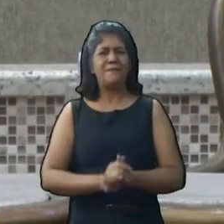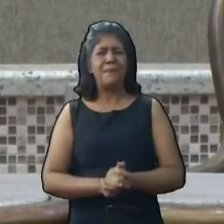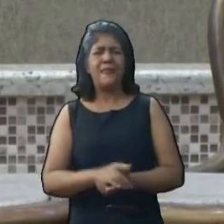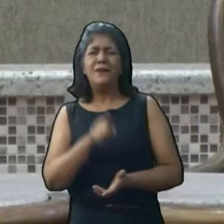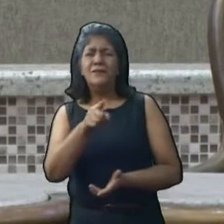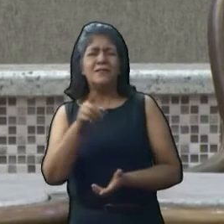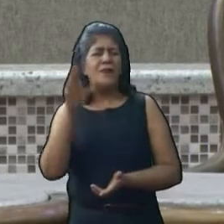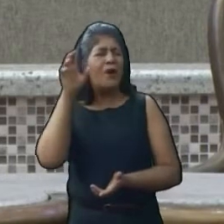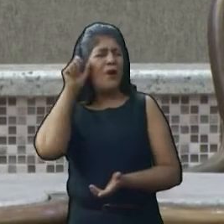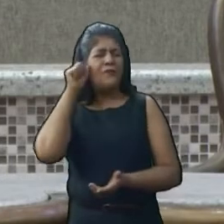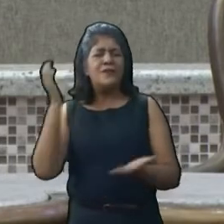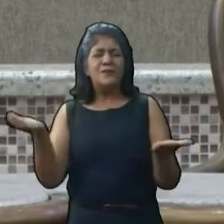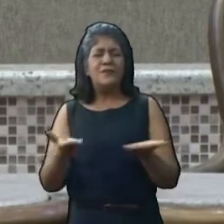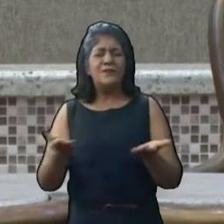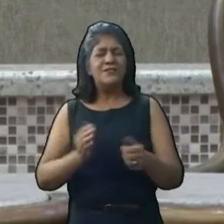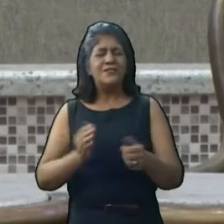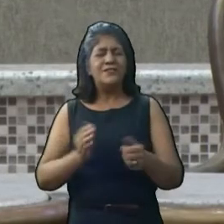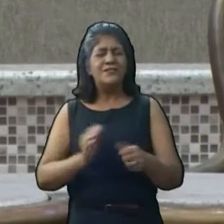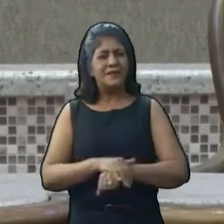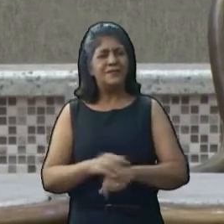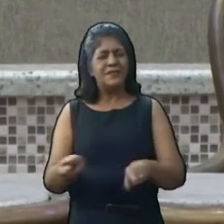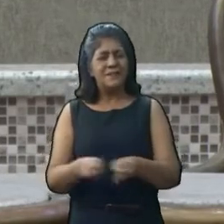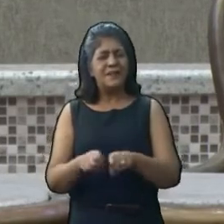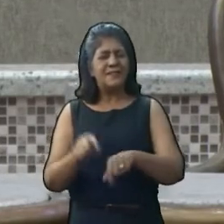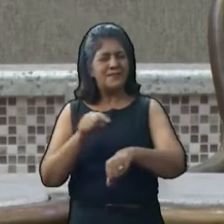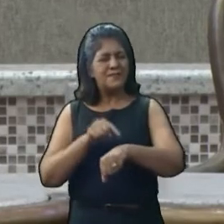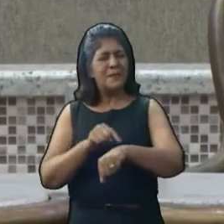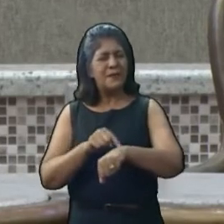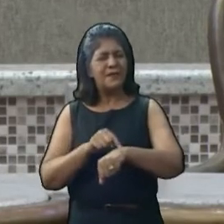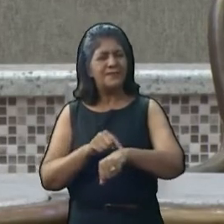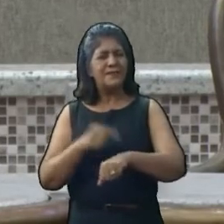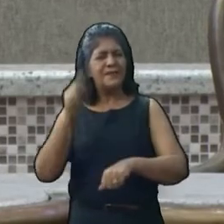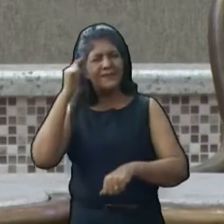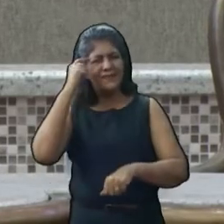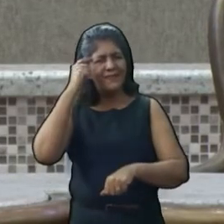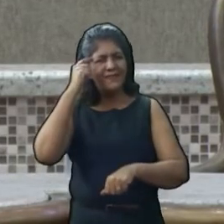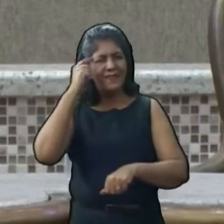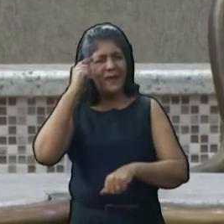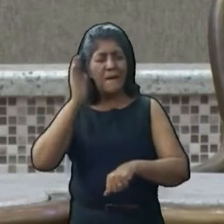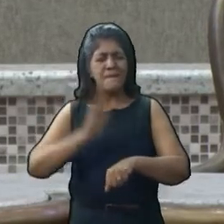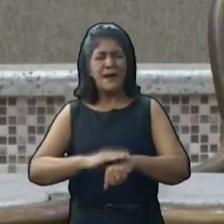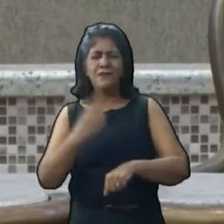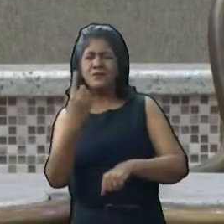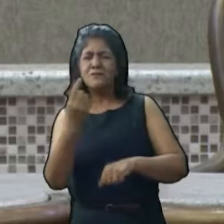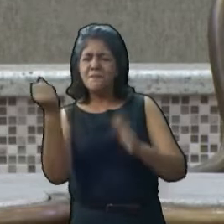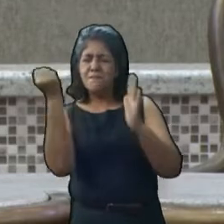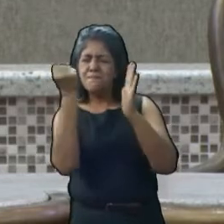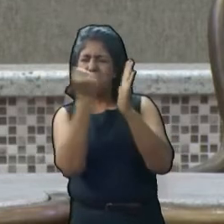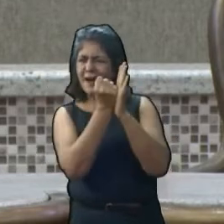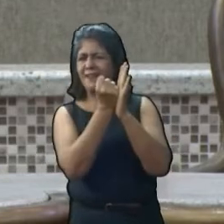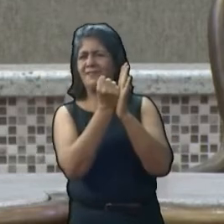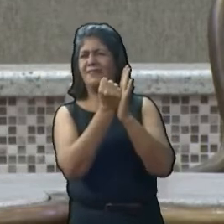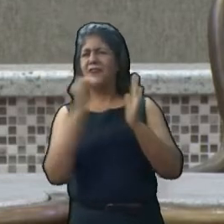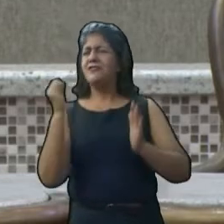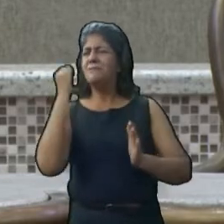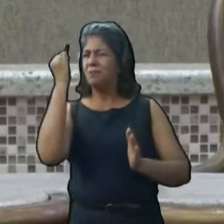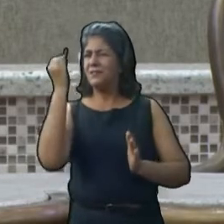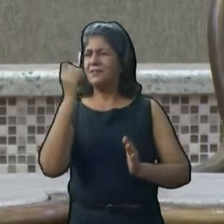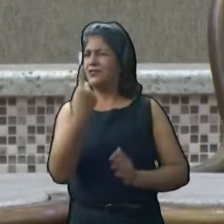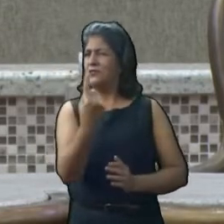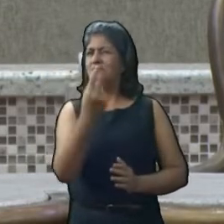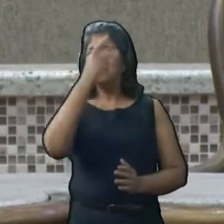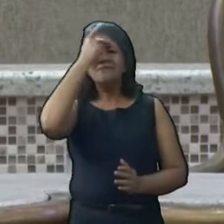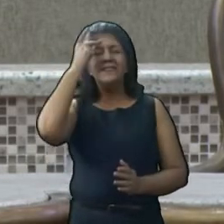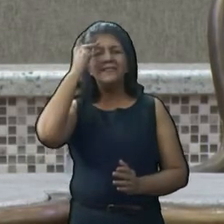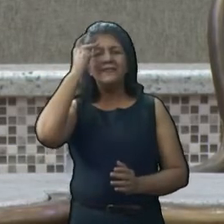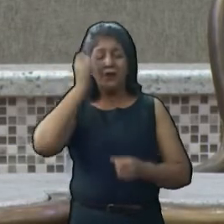que está me ouvindo nesta noite neste momento mas outra marca importante de uma pessoa cheia do espírito santo e